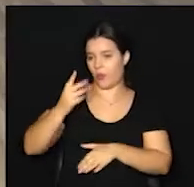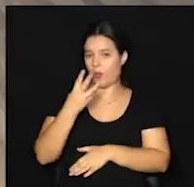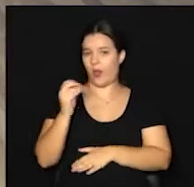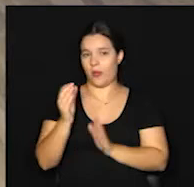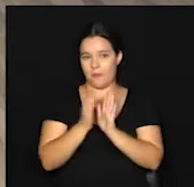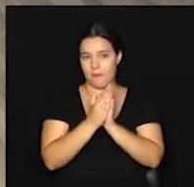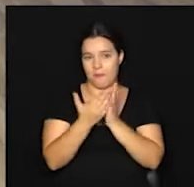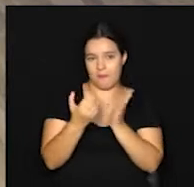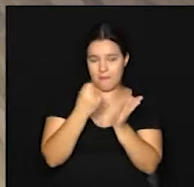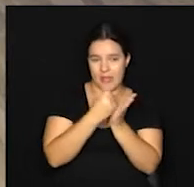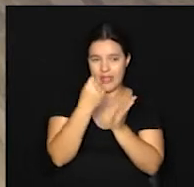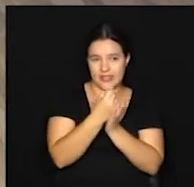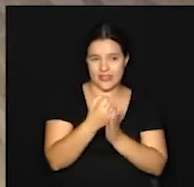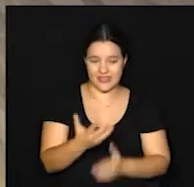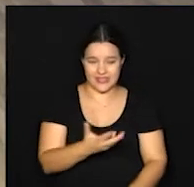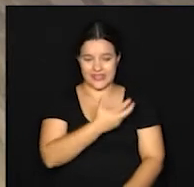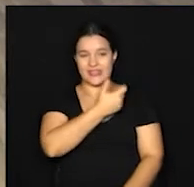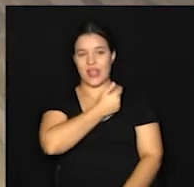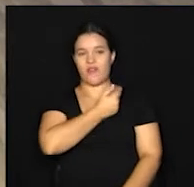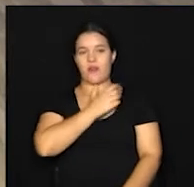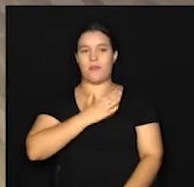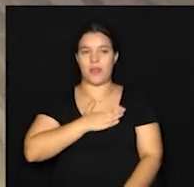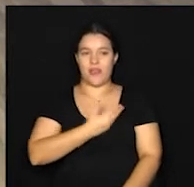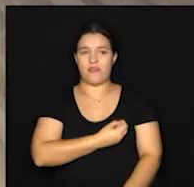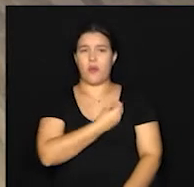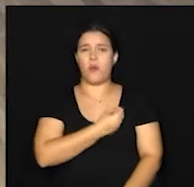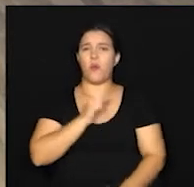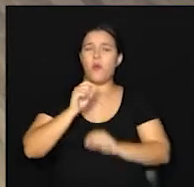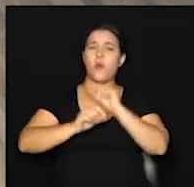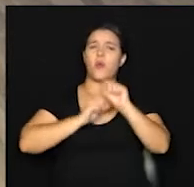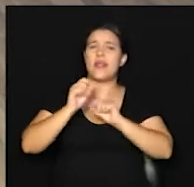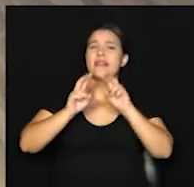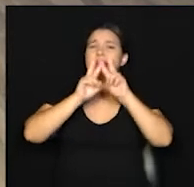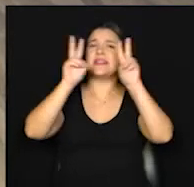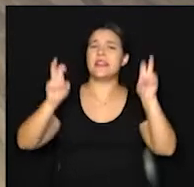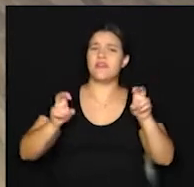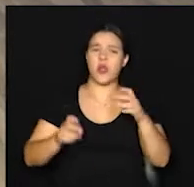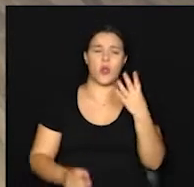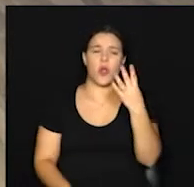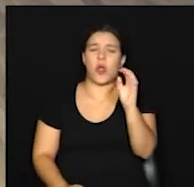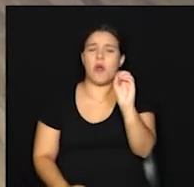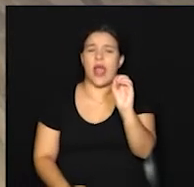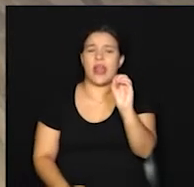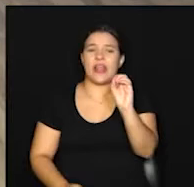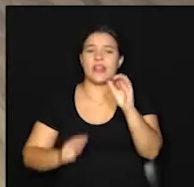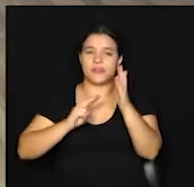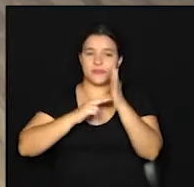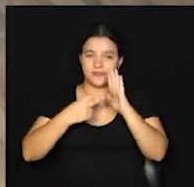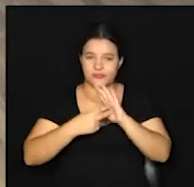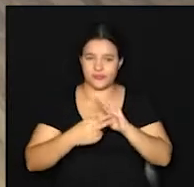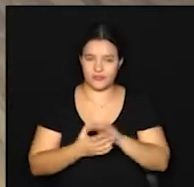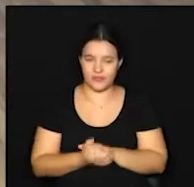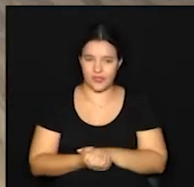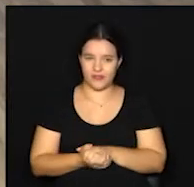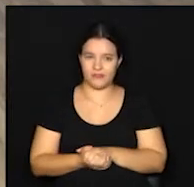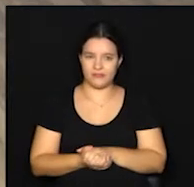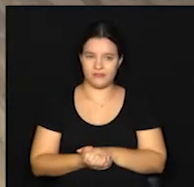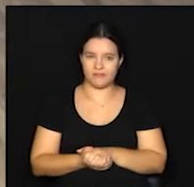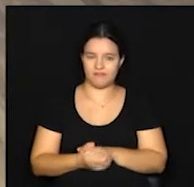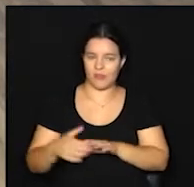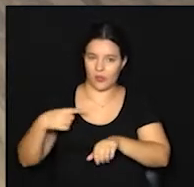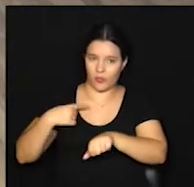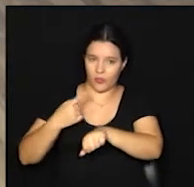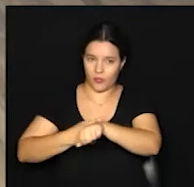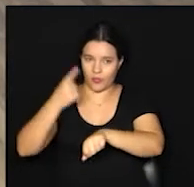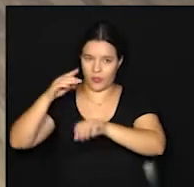salvou a minha vida. Por que o nome desse título? O que significa esse 40? Quando eu me separei, eu